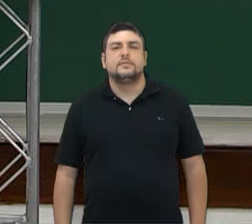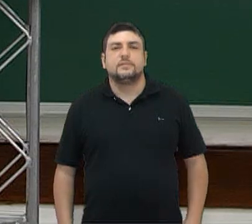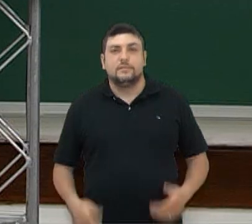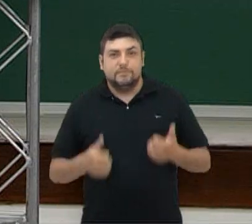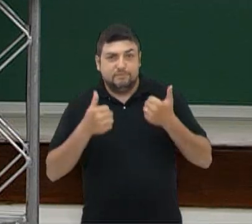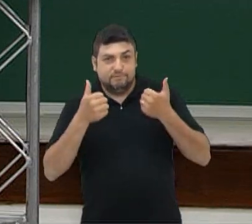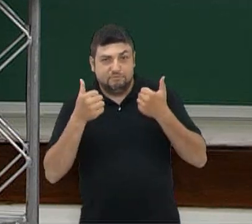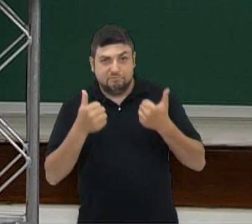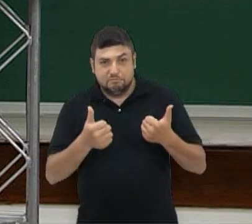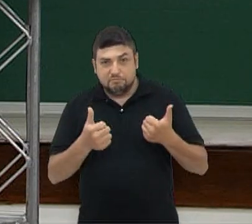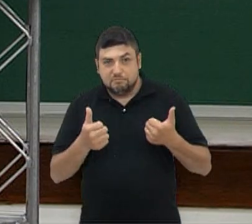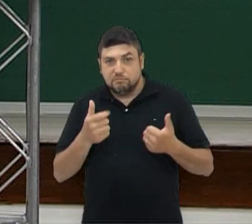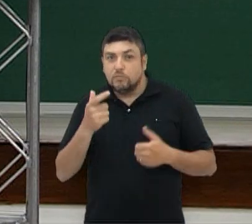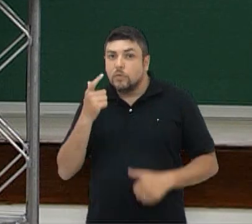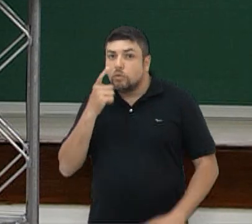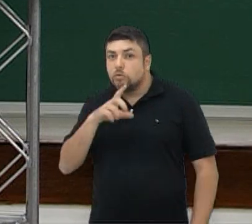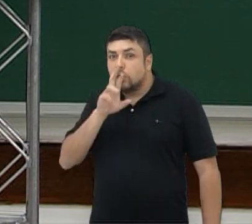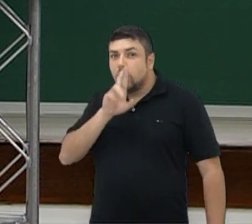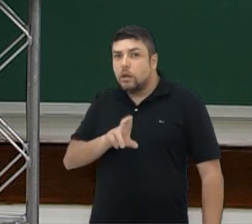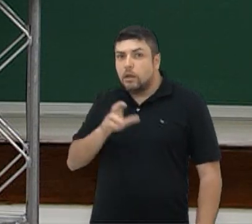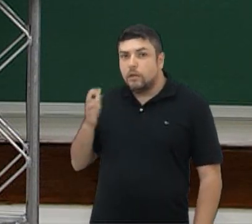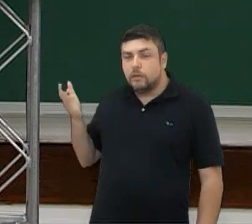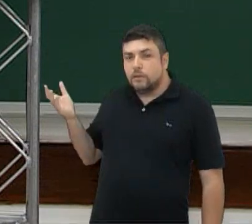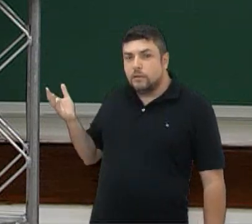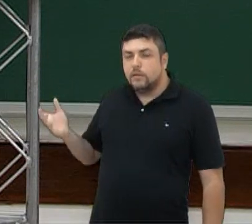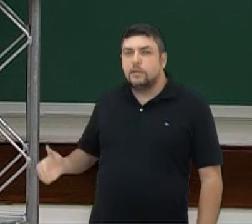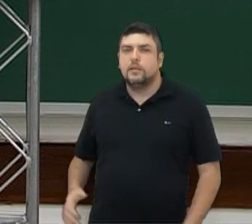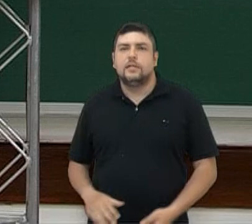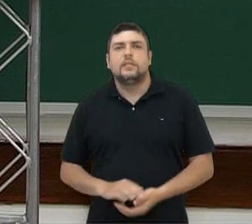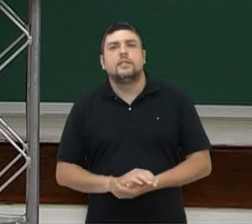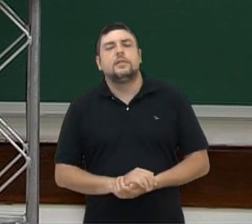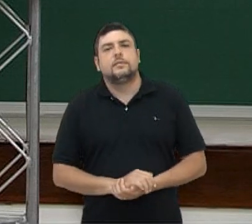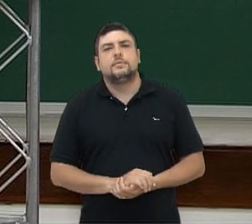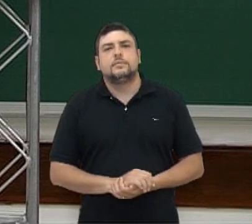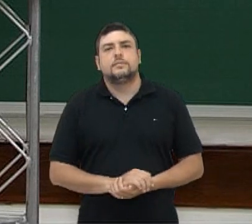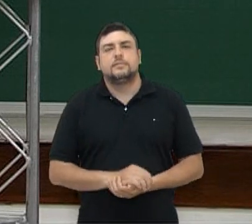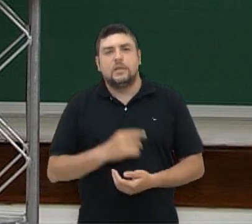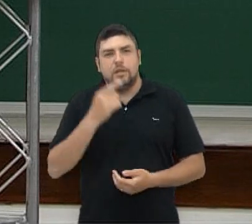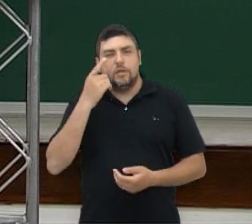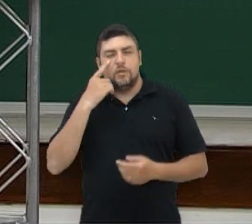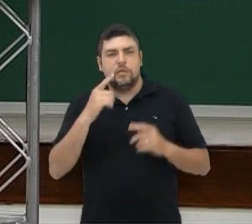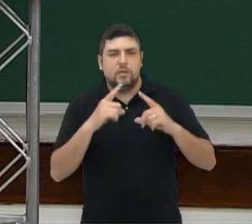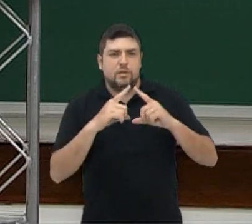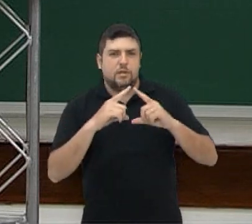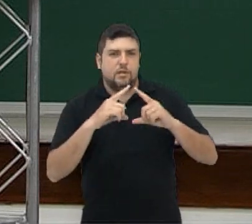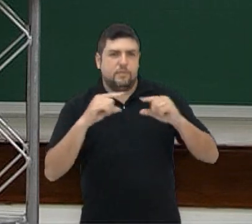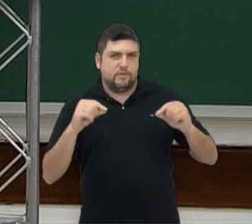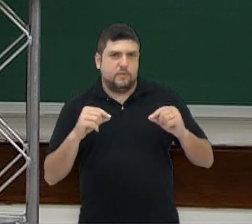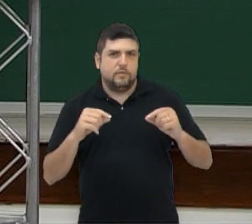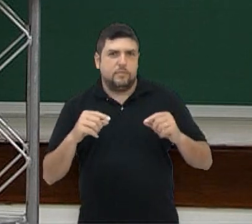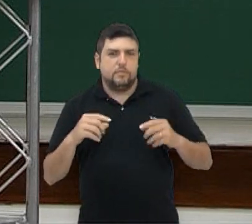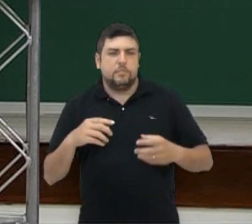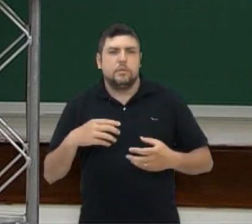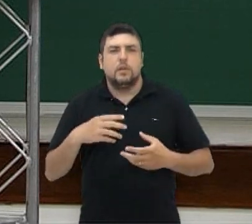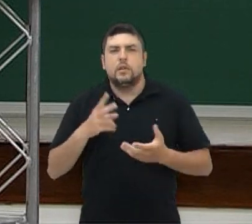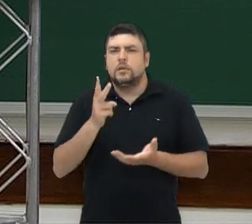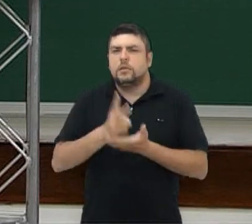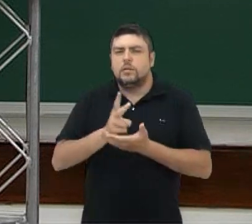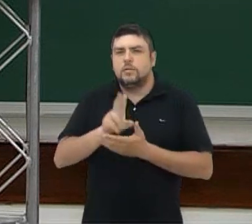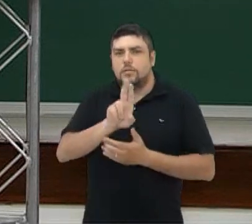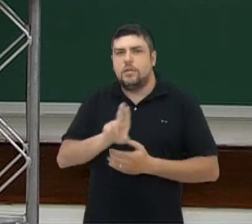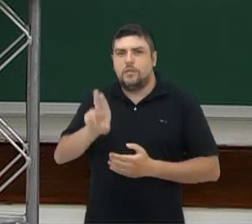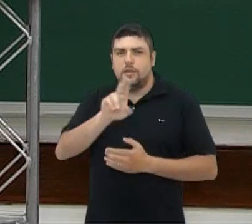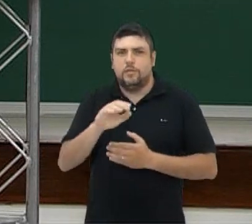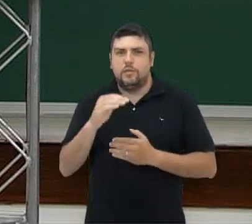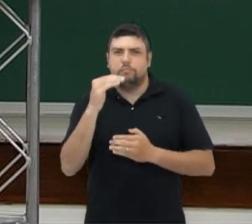E aí, gurizada? Conseguiu resolver? Cara, outra forma da gente resolver exercício sempre é com tabela.